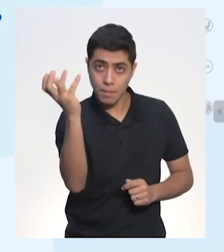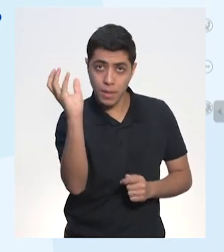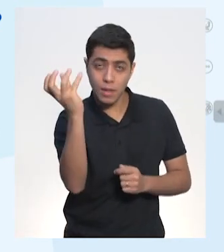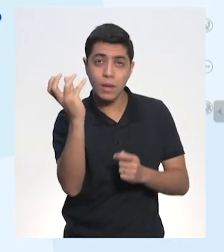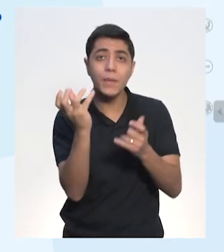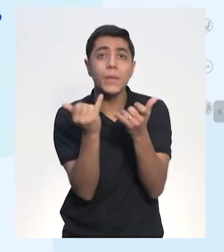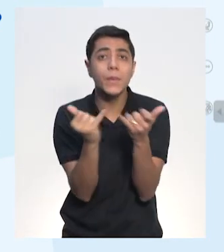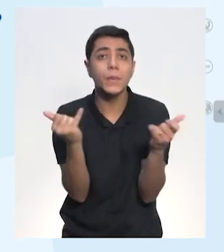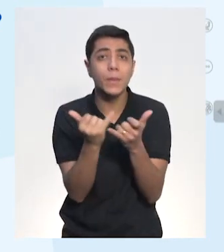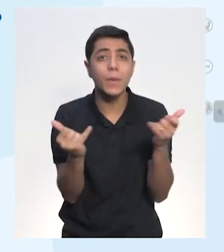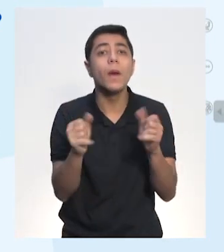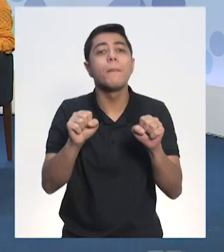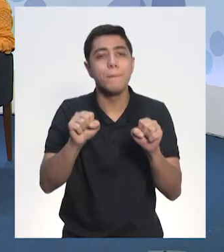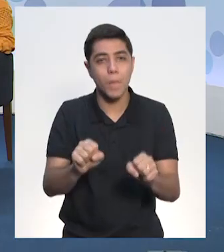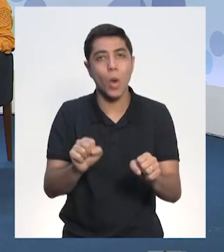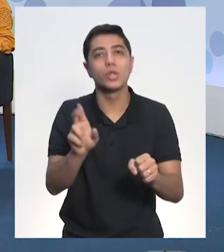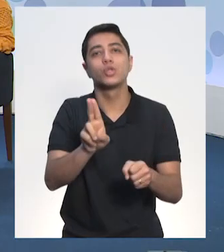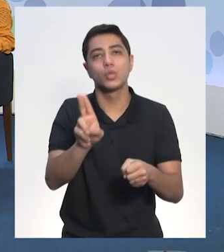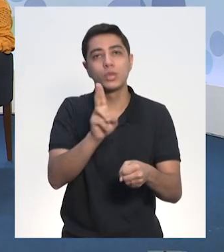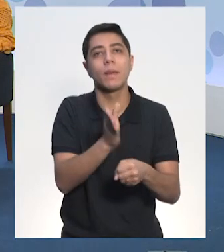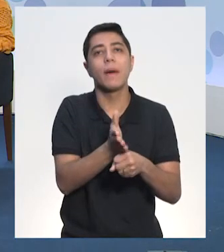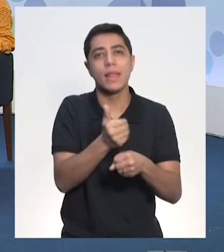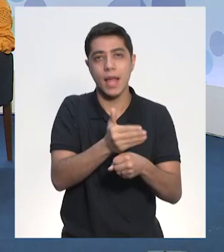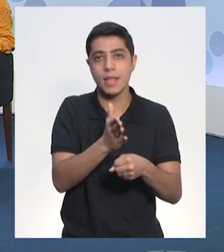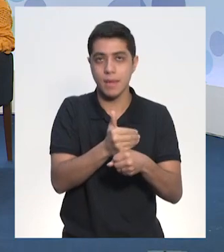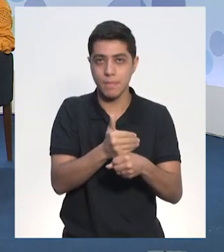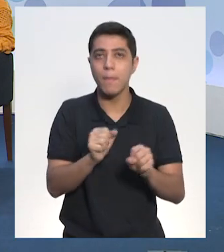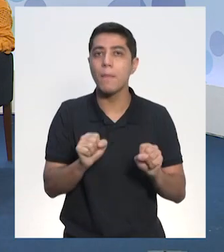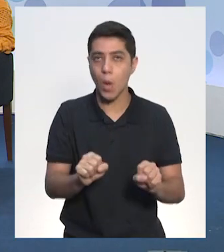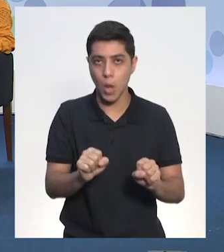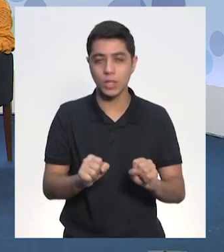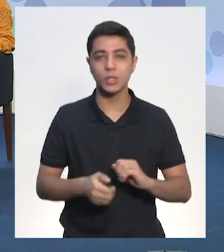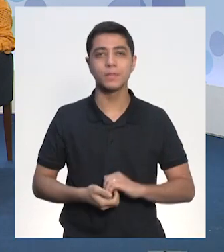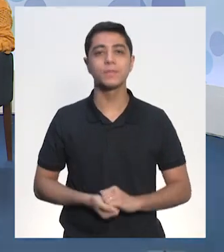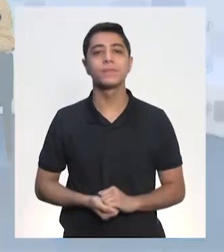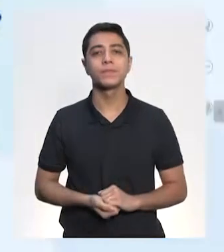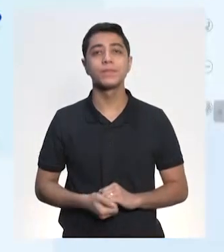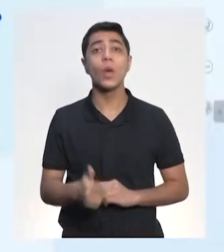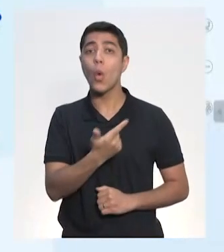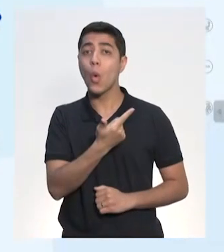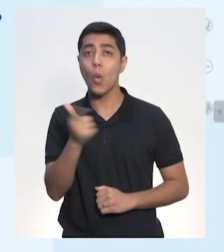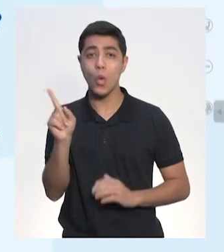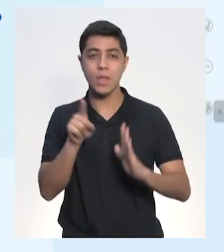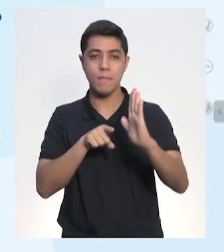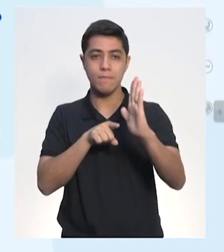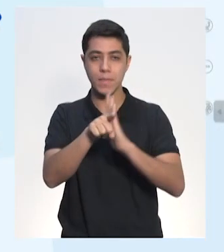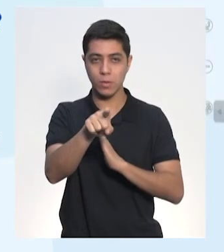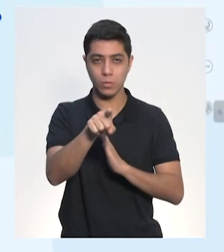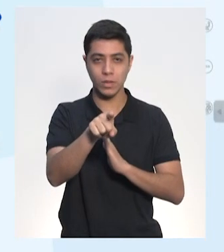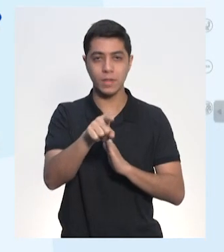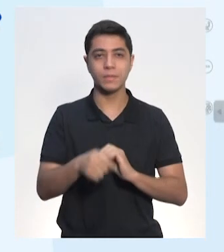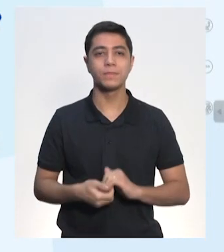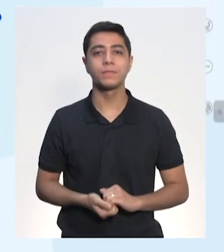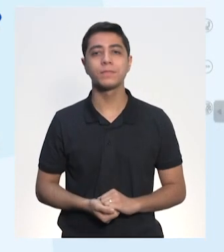usando a batata. Então, aqui está a pergunta. Did you know, você sabia? Did you know